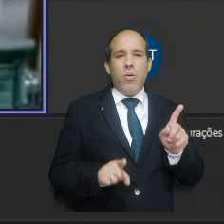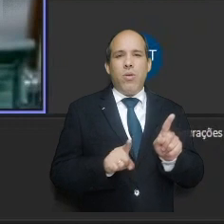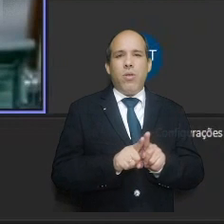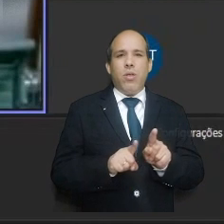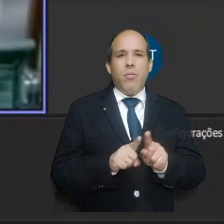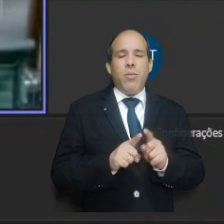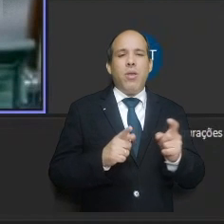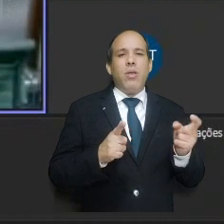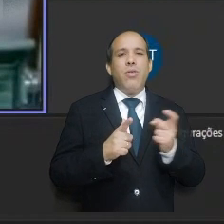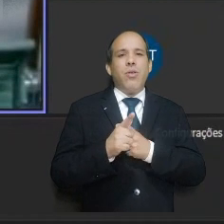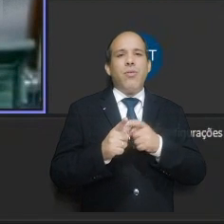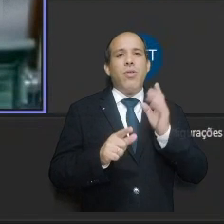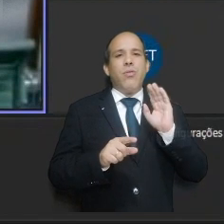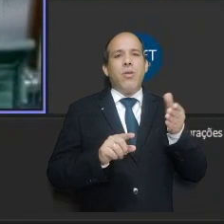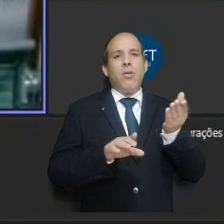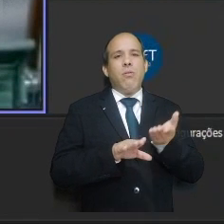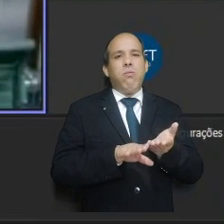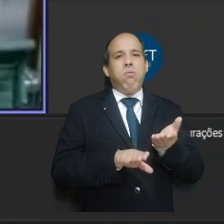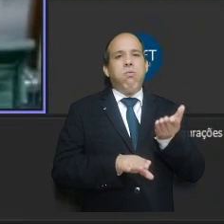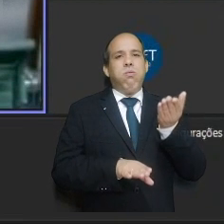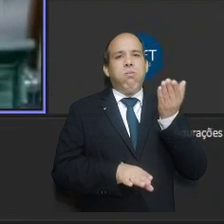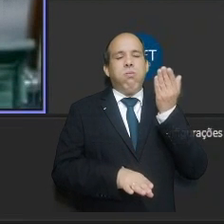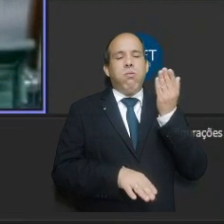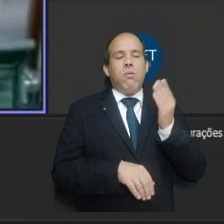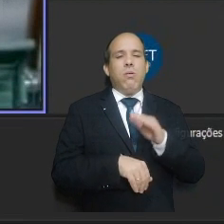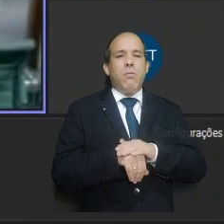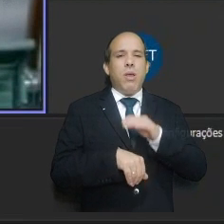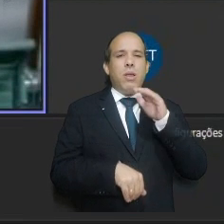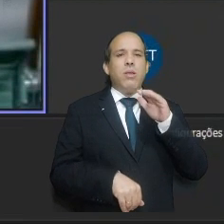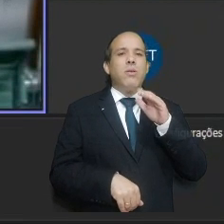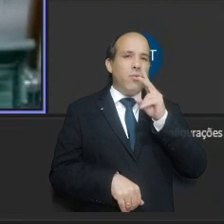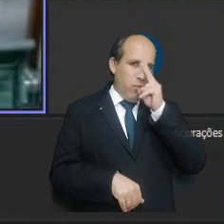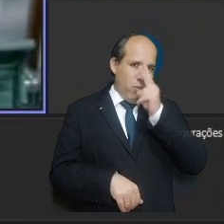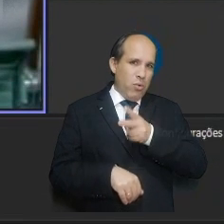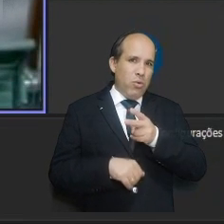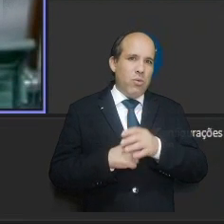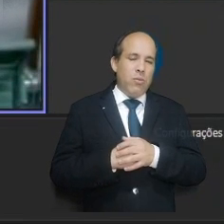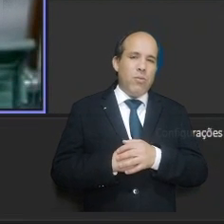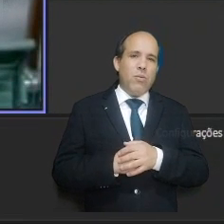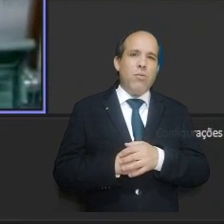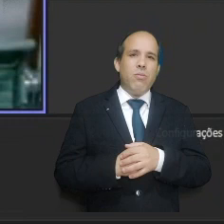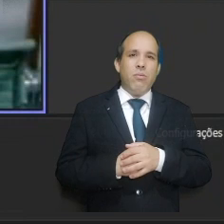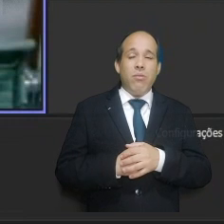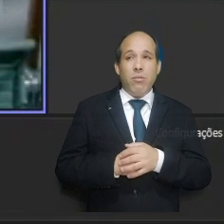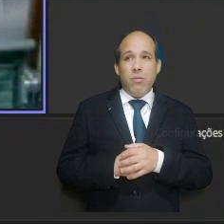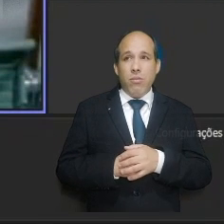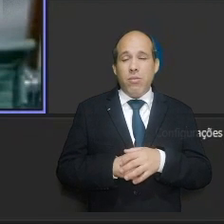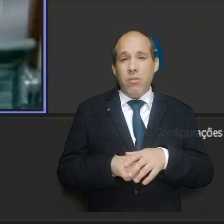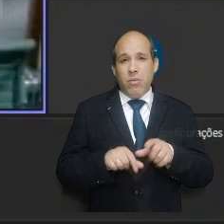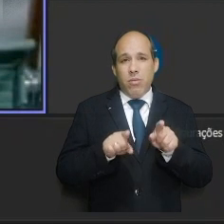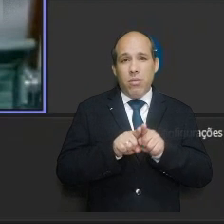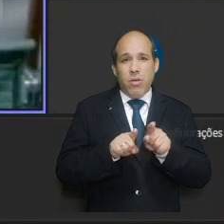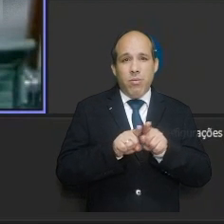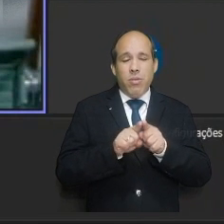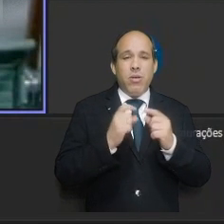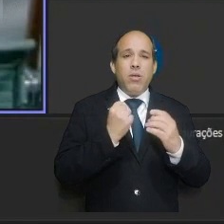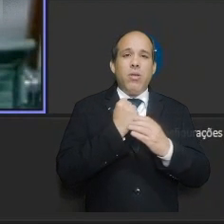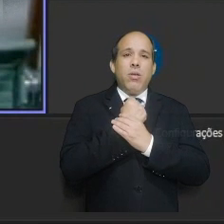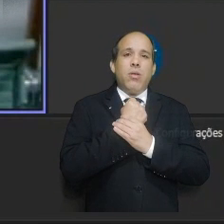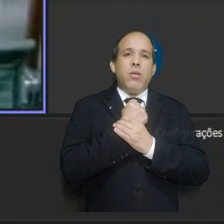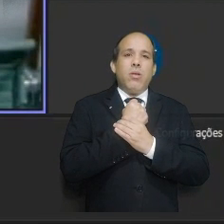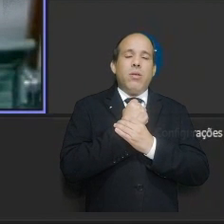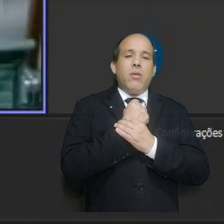né, e a dívida já alcança aí um montante expressivo, e